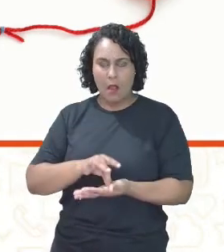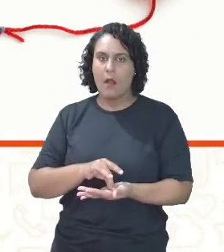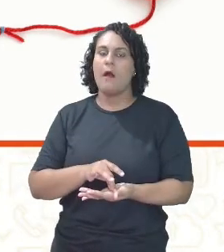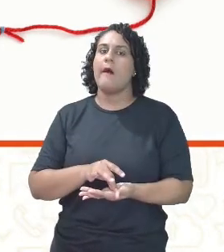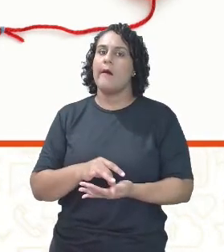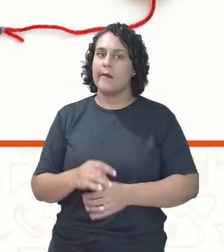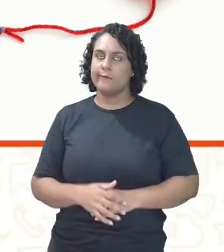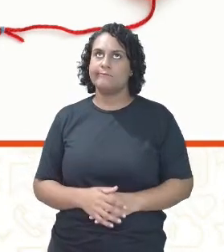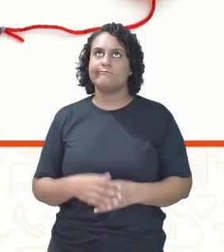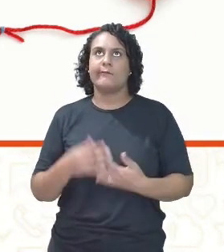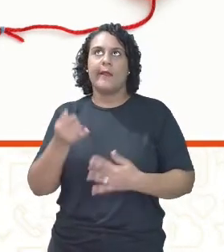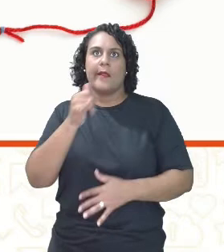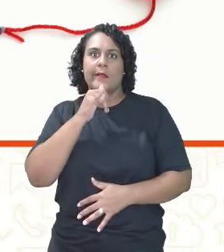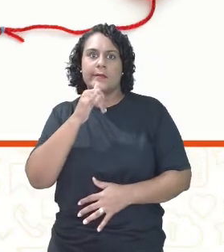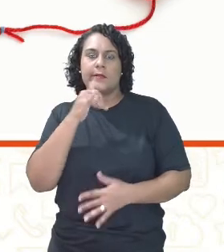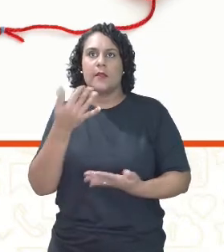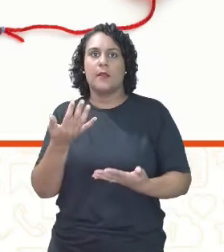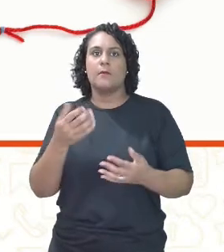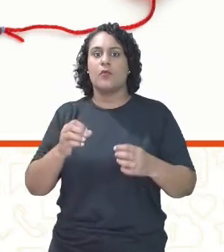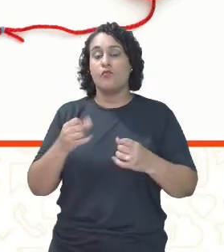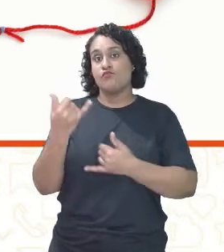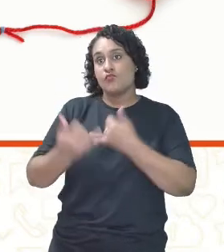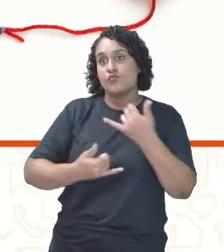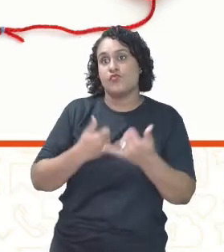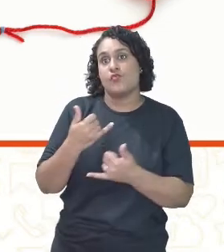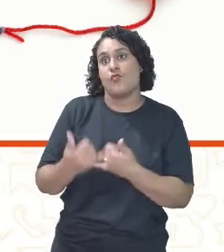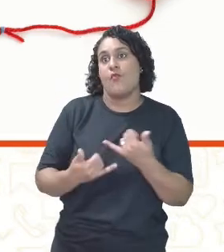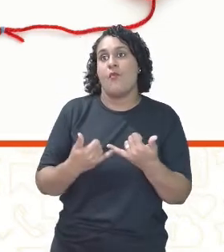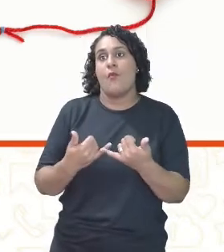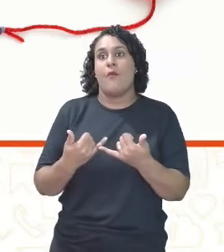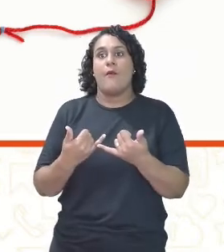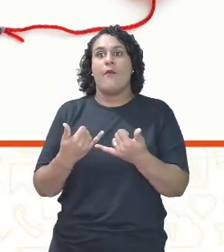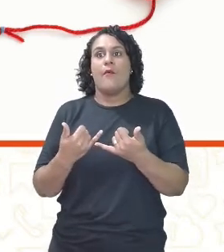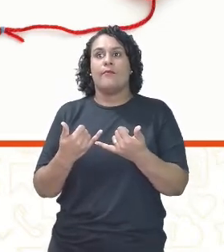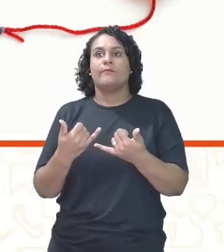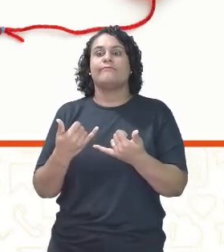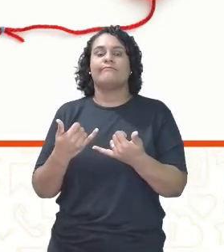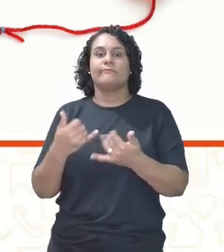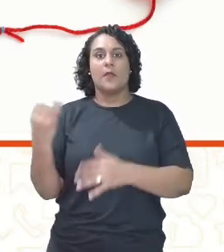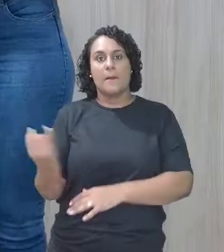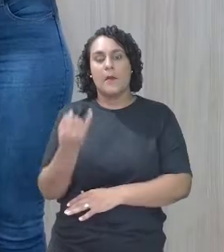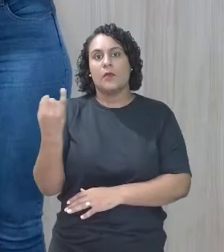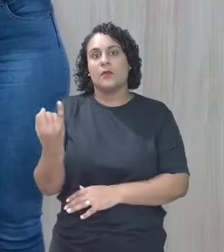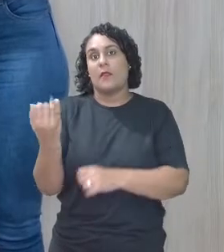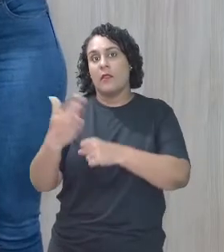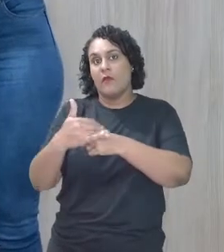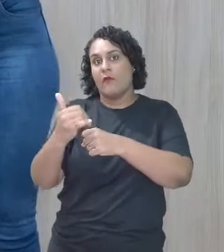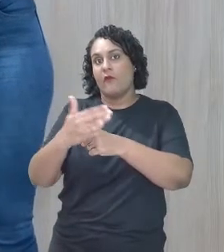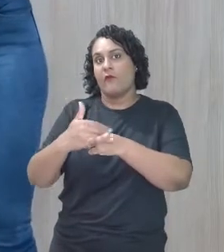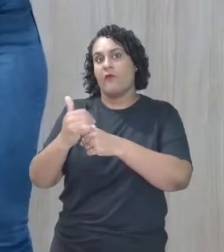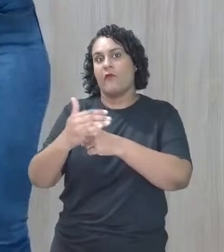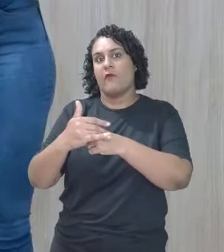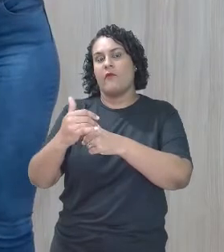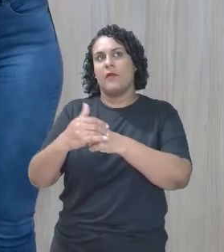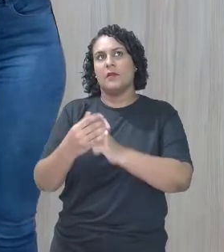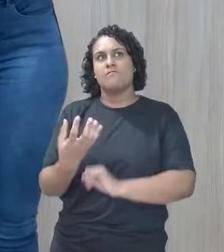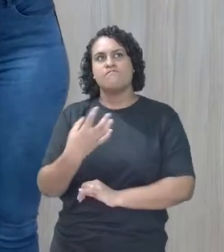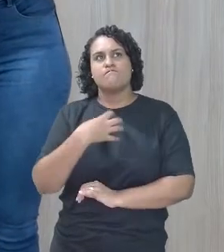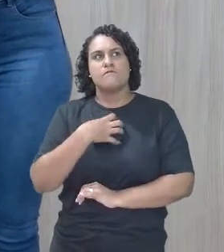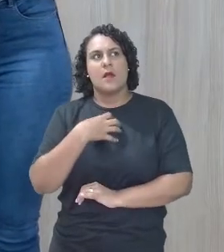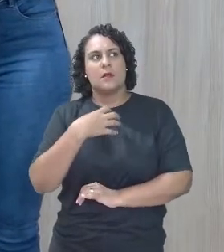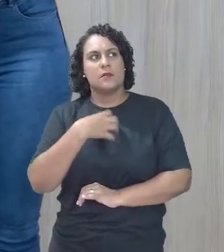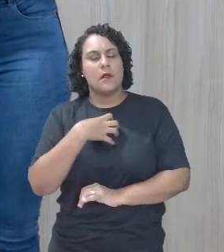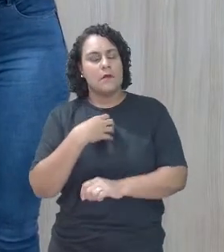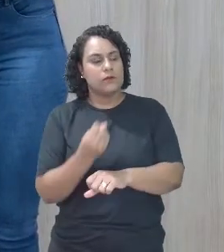né? Como um jogo importante de operações afetivas, né? Que fazem com que